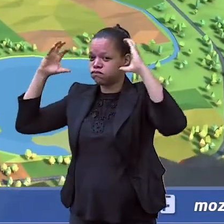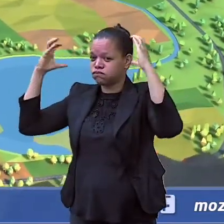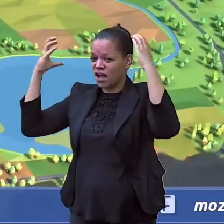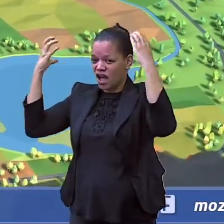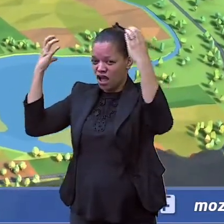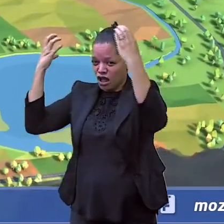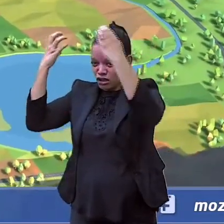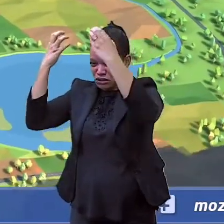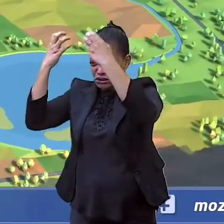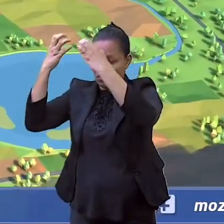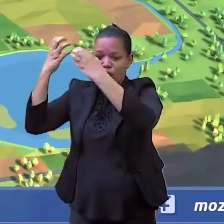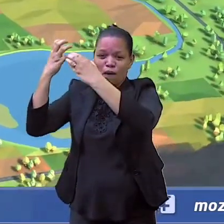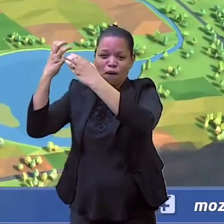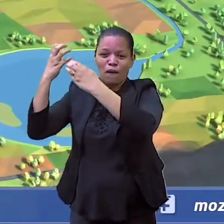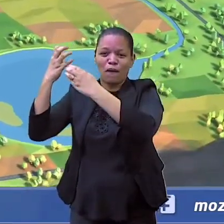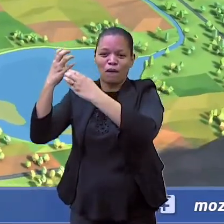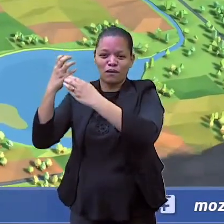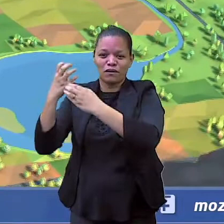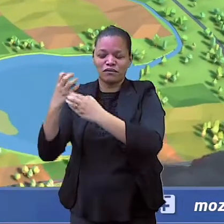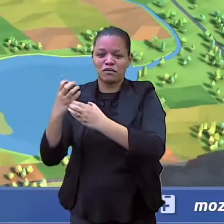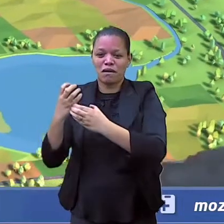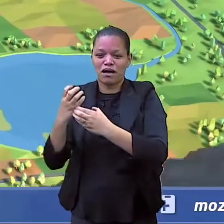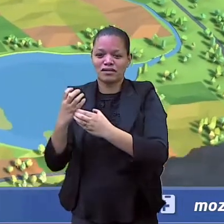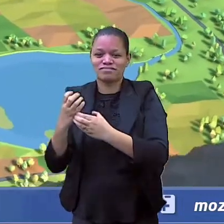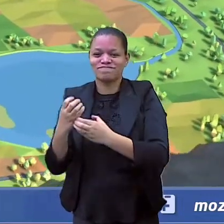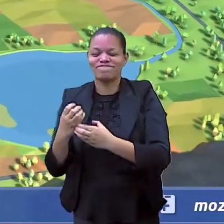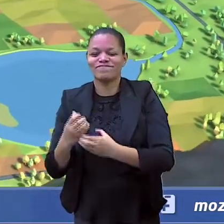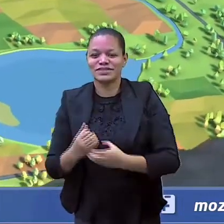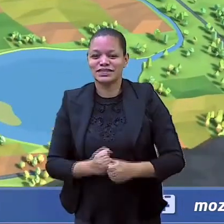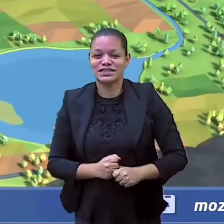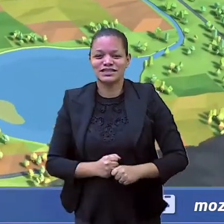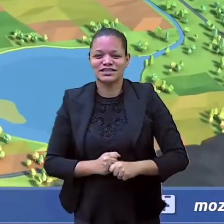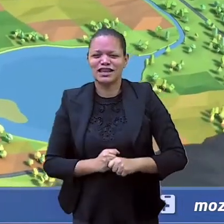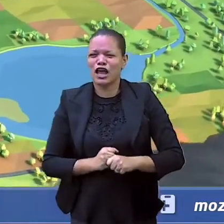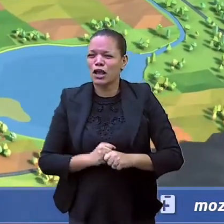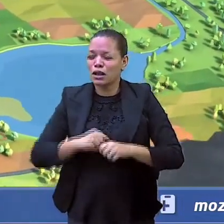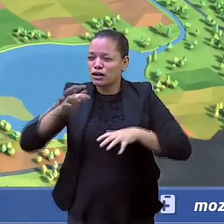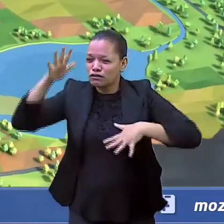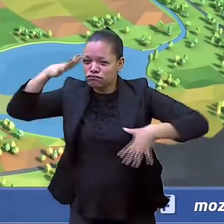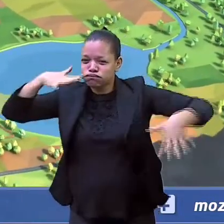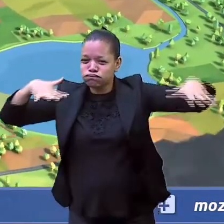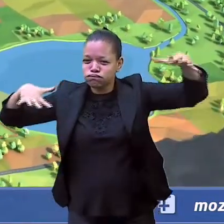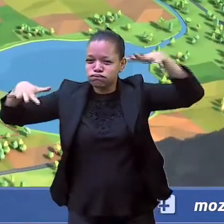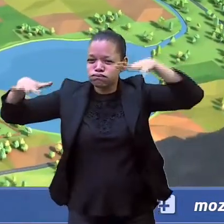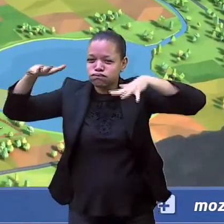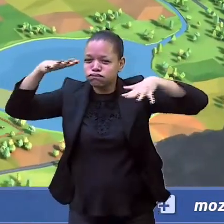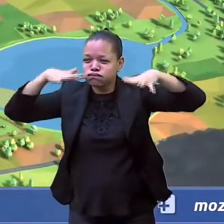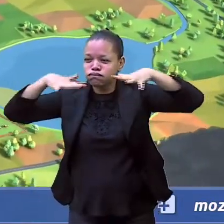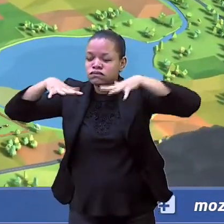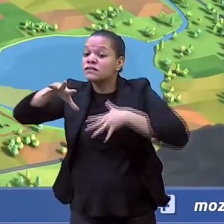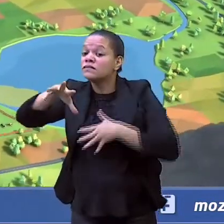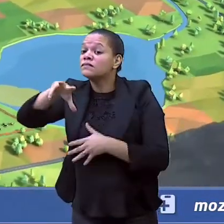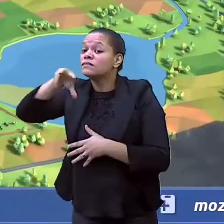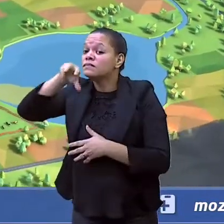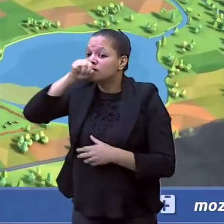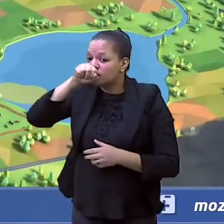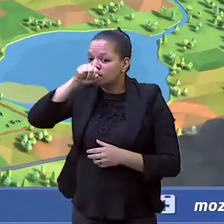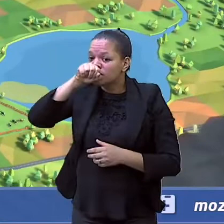Ela polui o nosso ar, que através das chaminés nós temos o